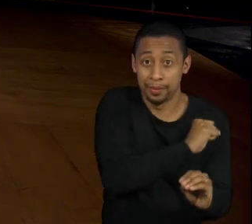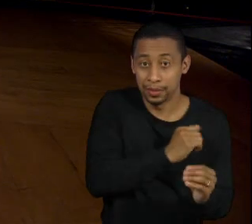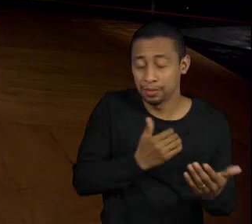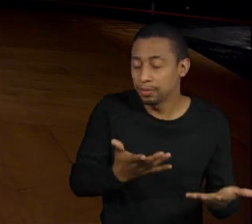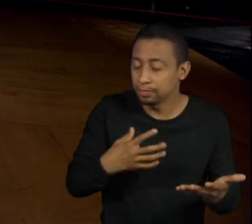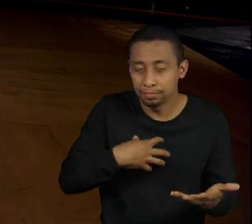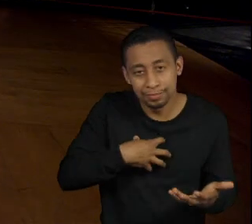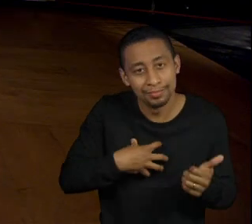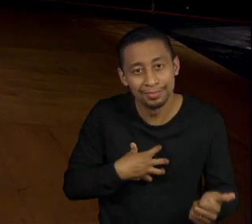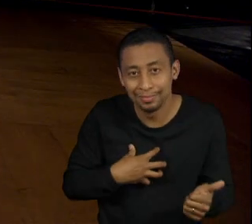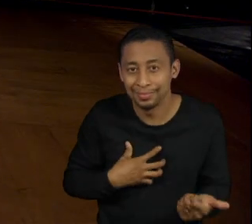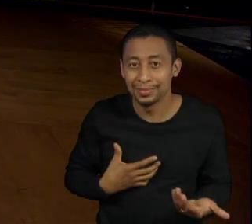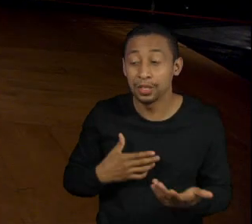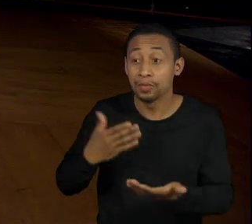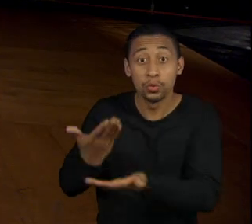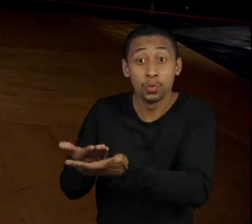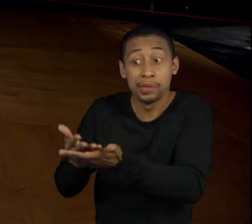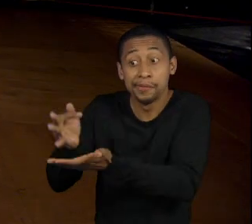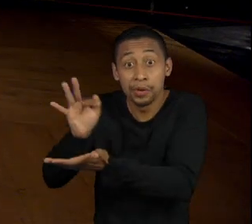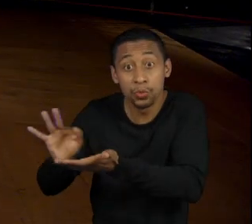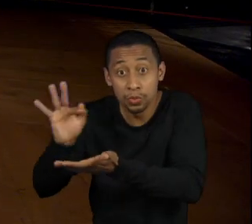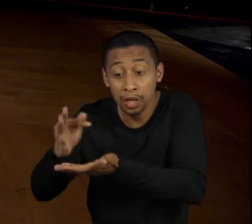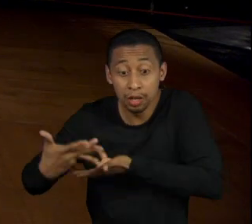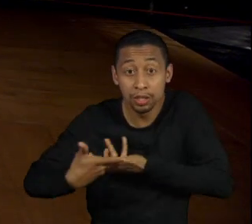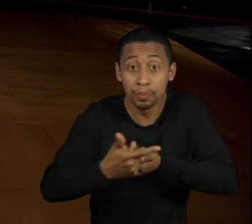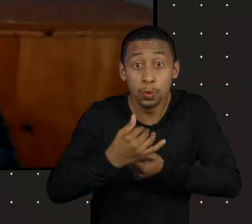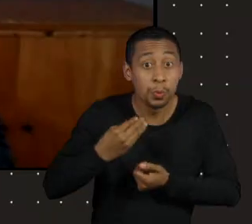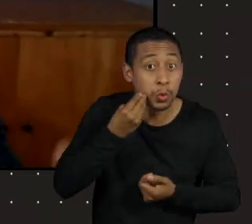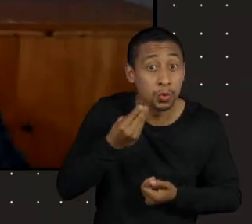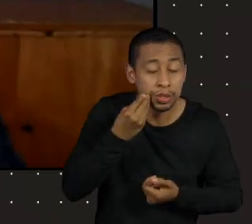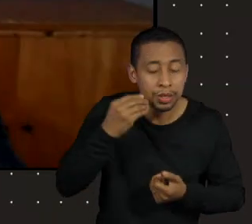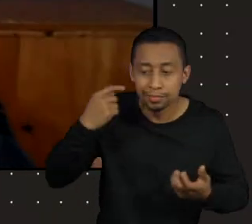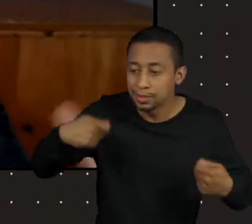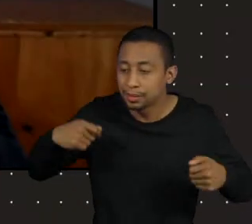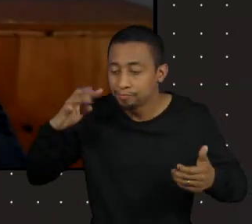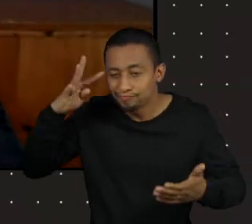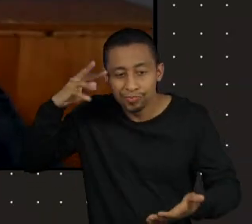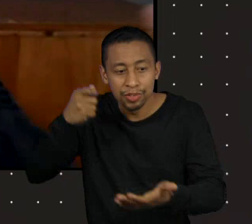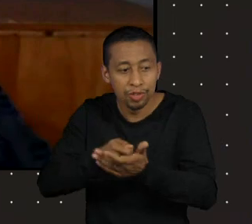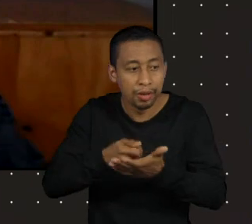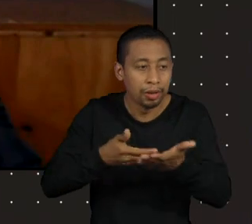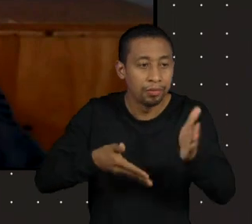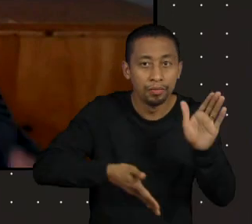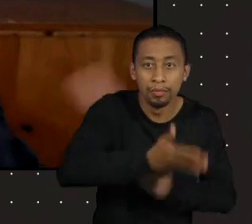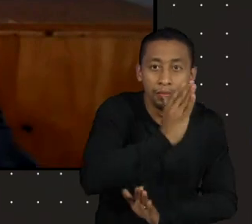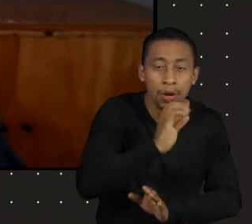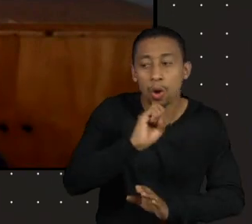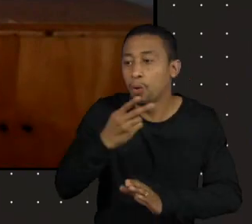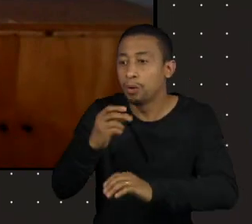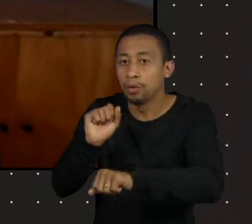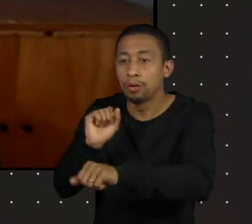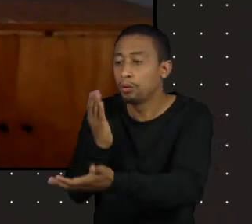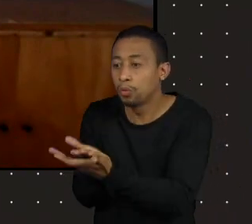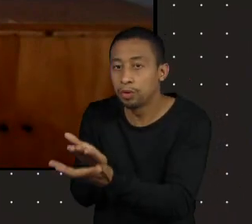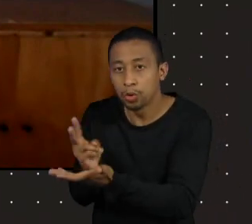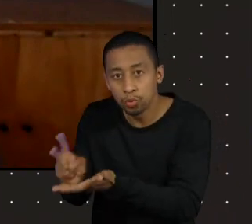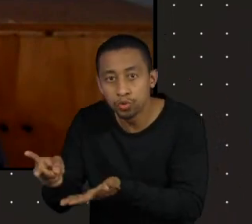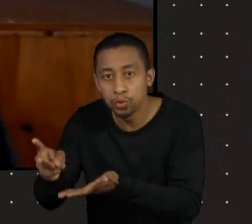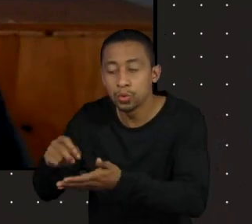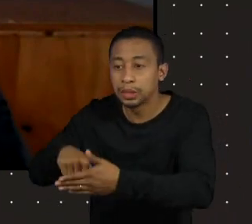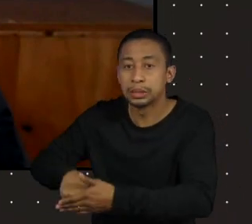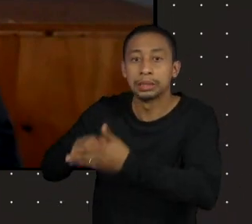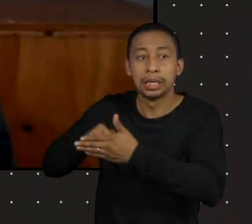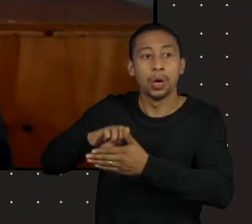Eu estava fazendo faculdade, apareceu essa oportunidade, e aí você tem que decidir se vai ou não, se tranca a faculdade, se começa a